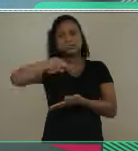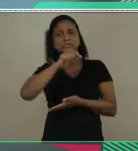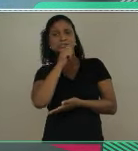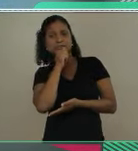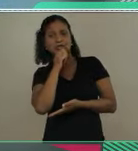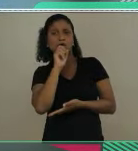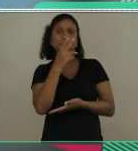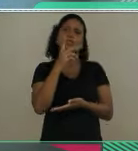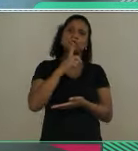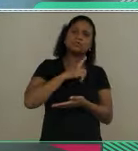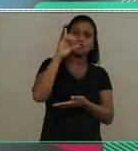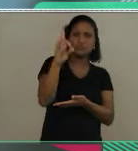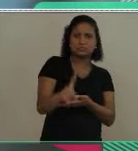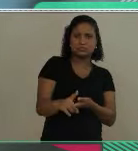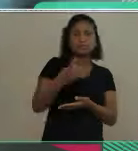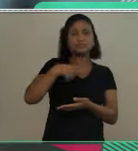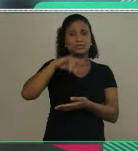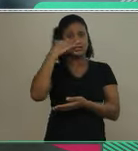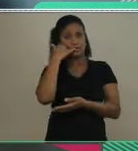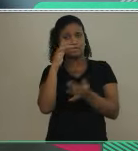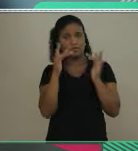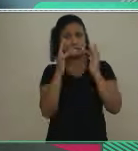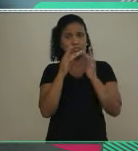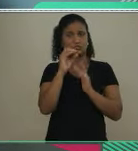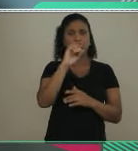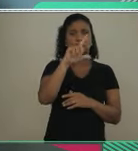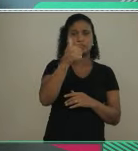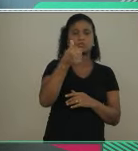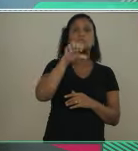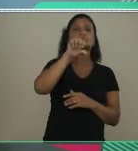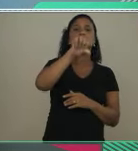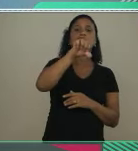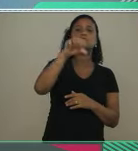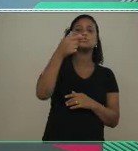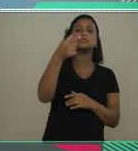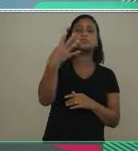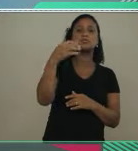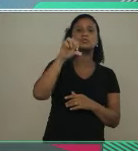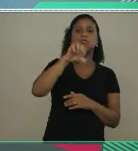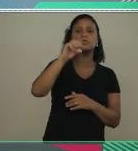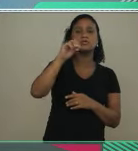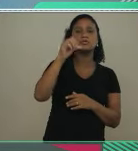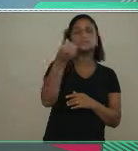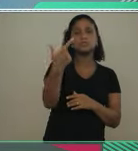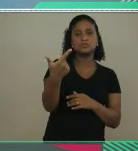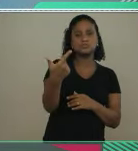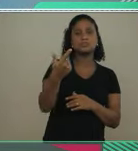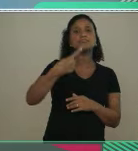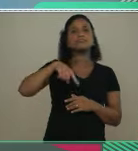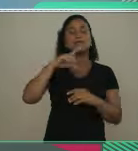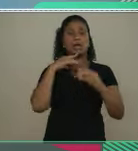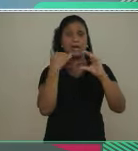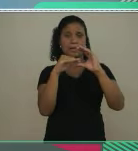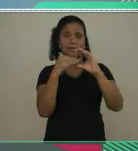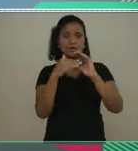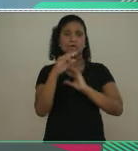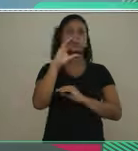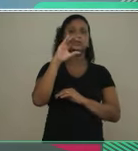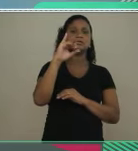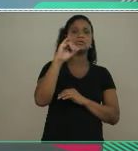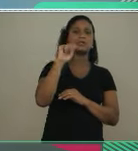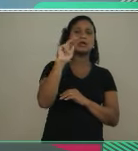objetivo mesmo é de desenvolver a dança para pessoas com e sem deficiência. O nosso telefone de contato é